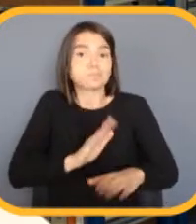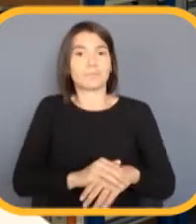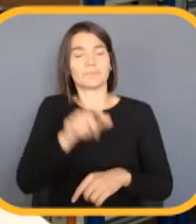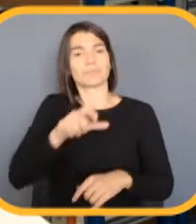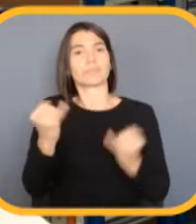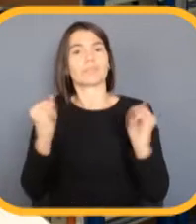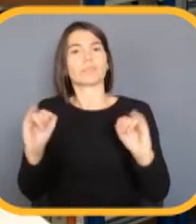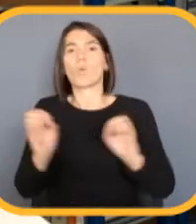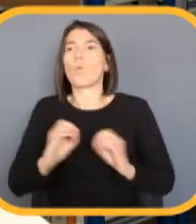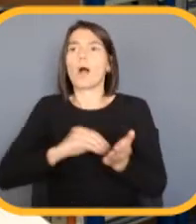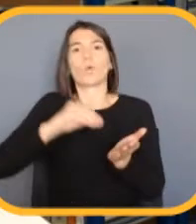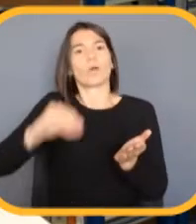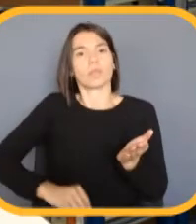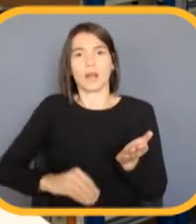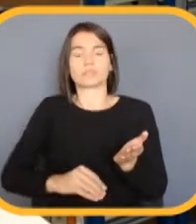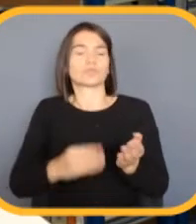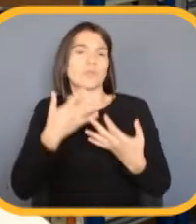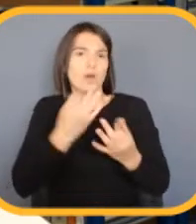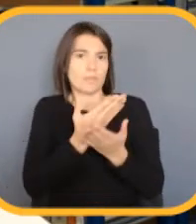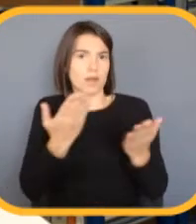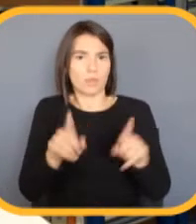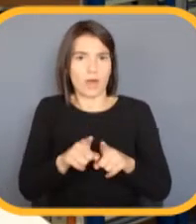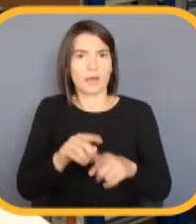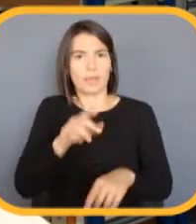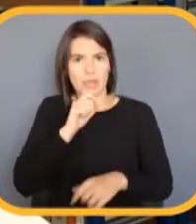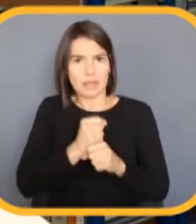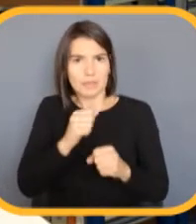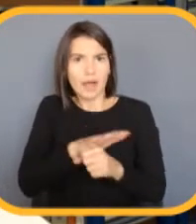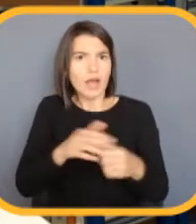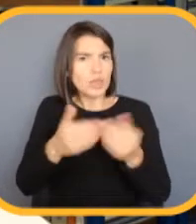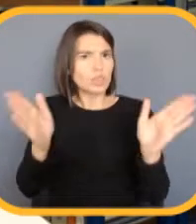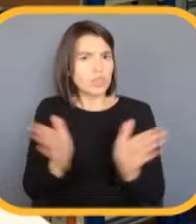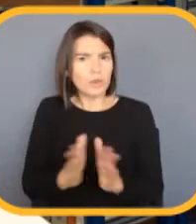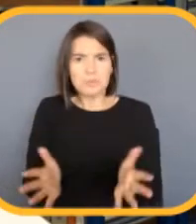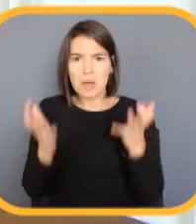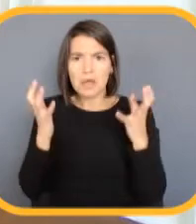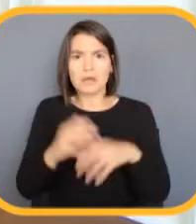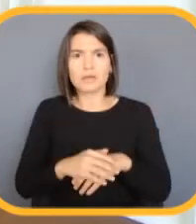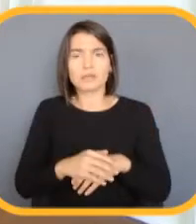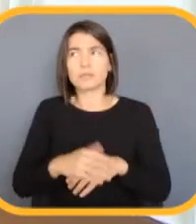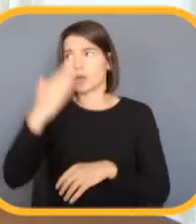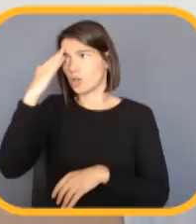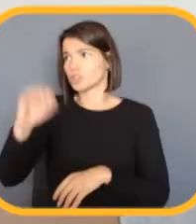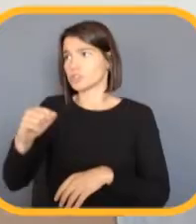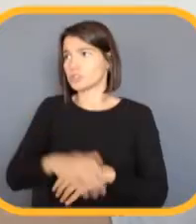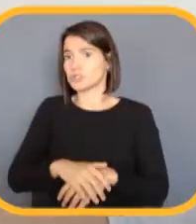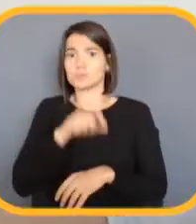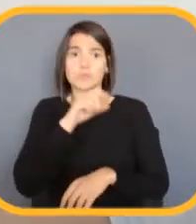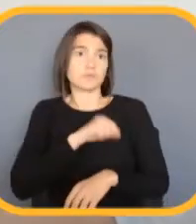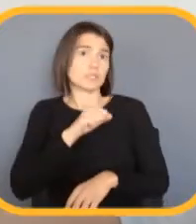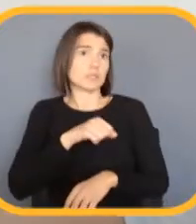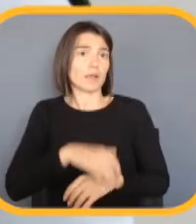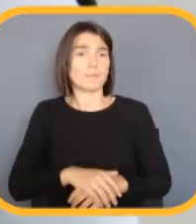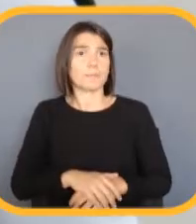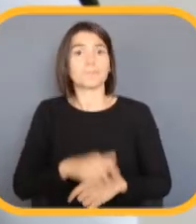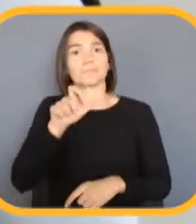independentes não têm um vínculo contratual com terceiros. Mas será que podem trabalhar em todas as áreas que quiserem? Eu penso que sim. Talvez sim, penso